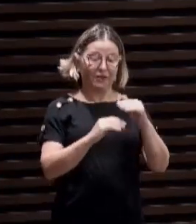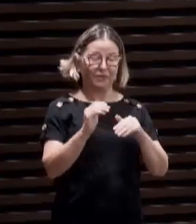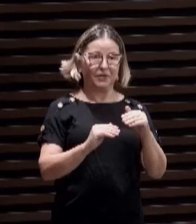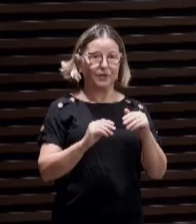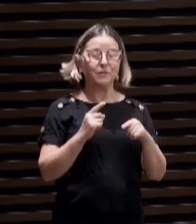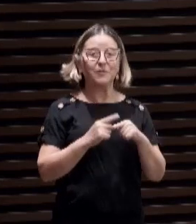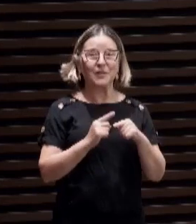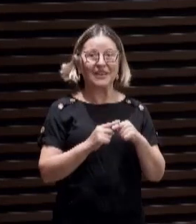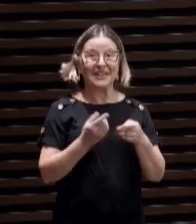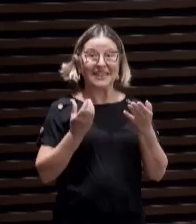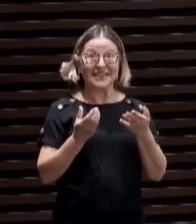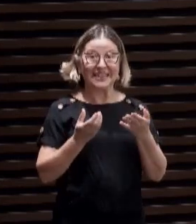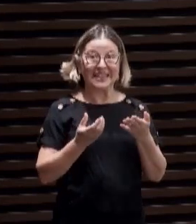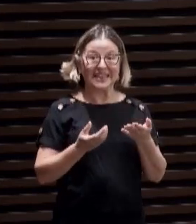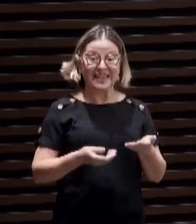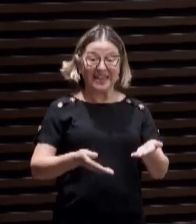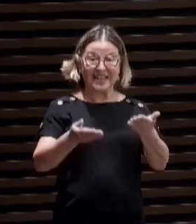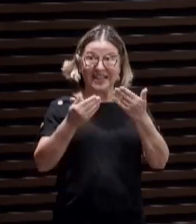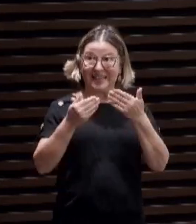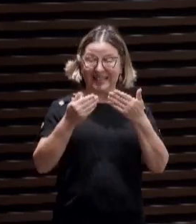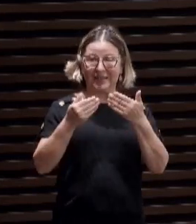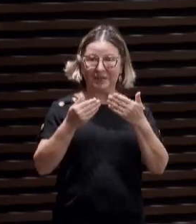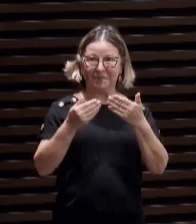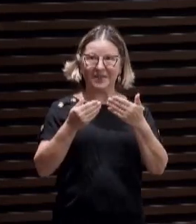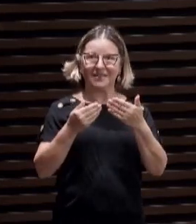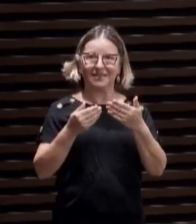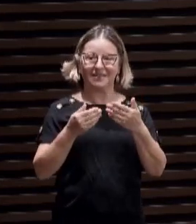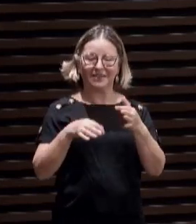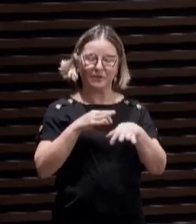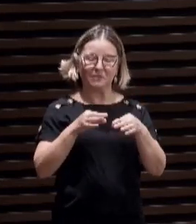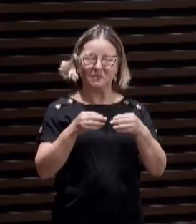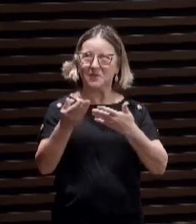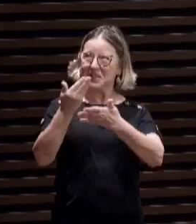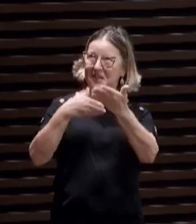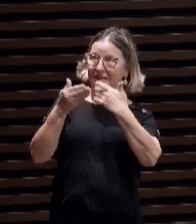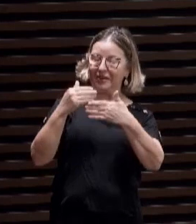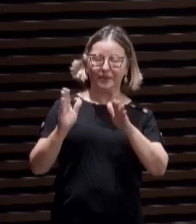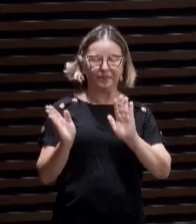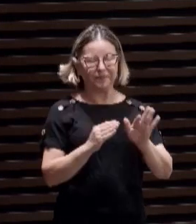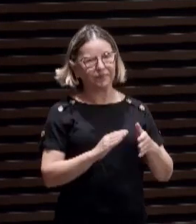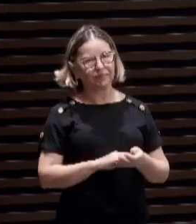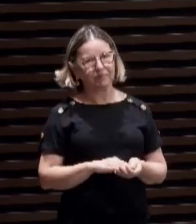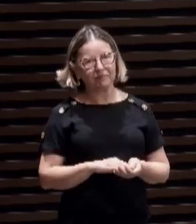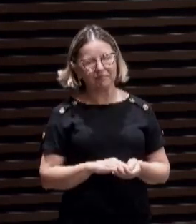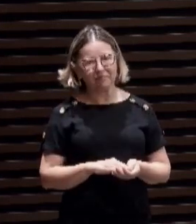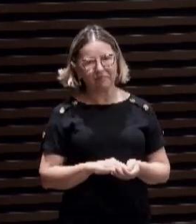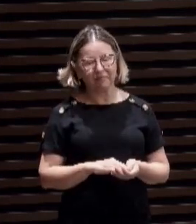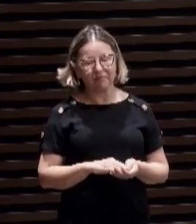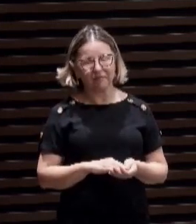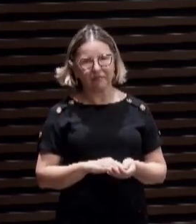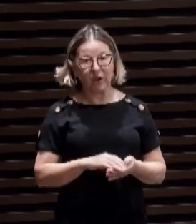Esclarecida essa questão, então, voltemos então para a igreja em Corinto. Seus membros viviam numa sociedade